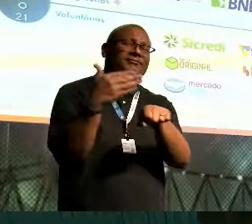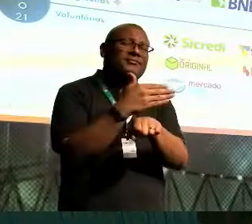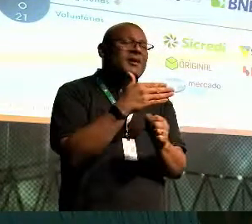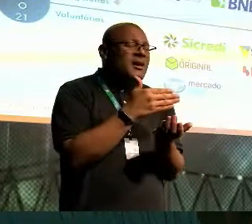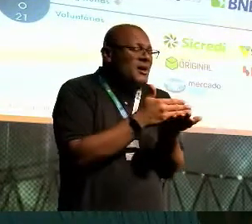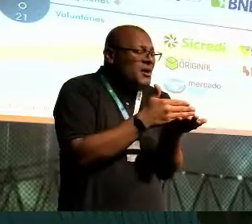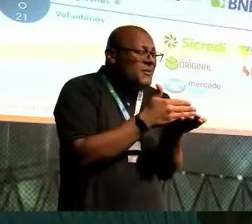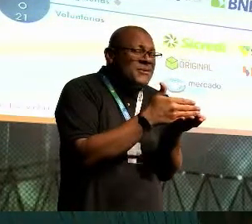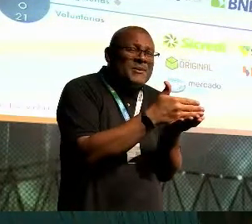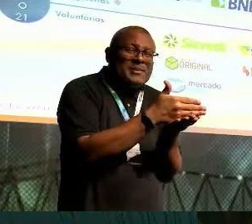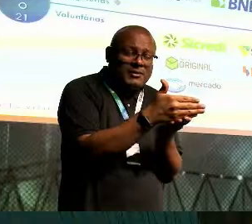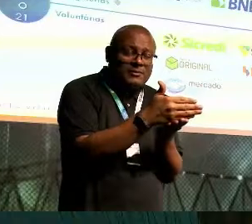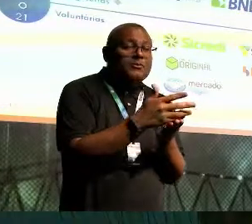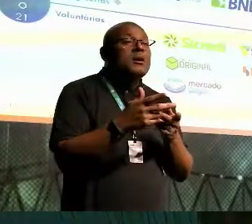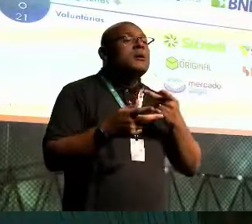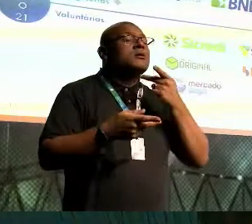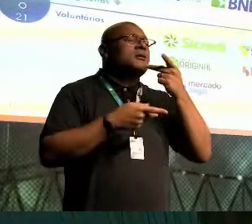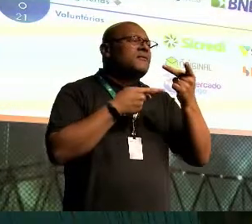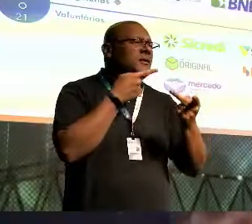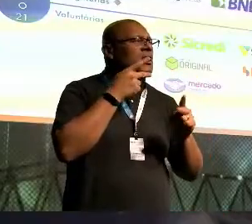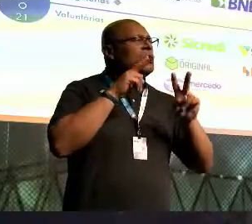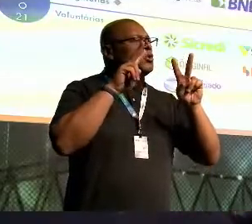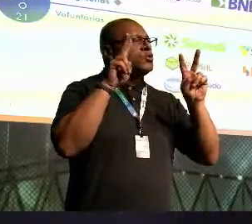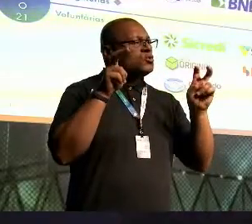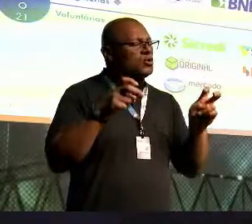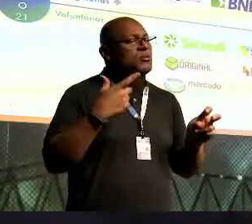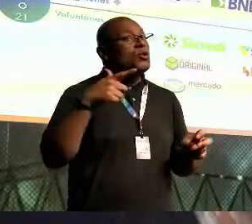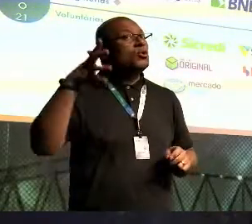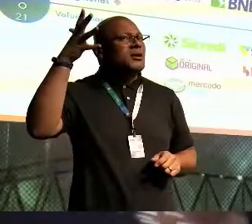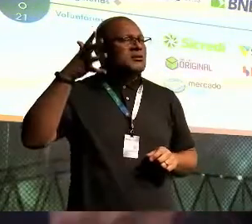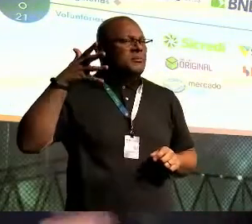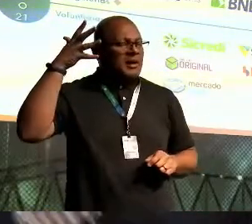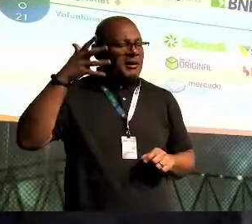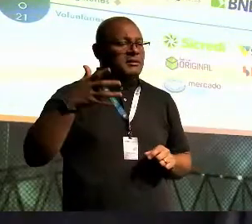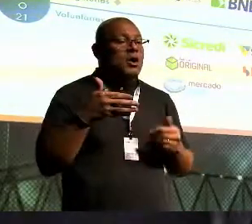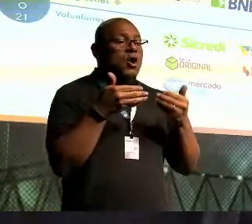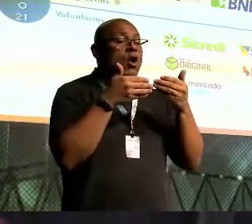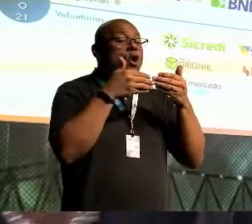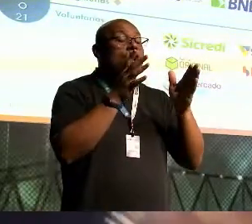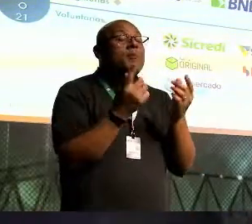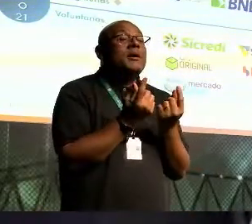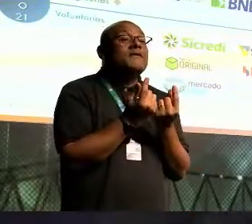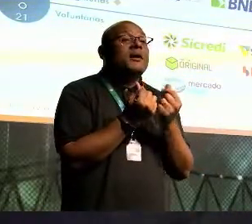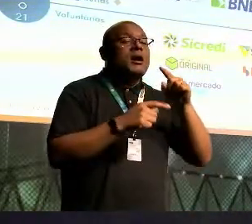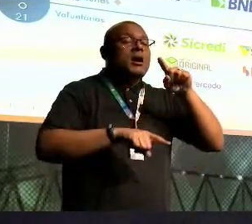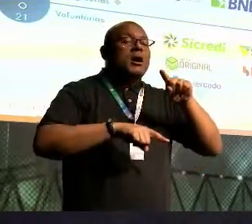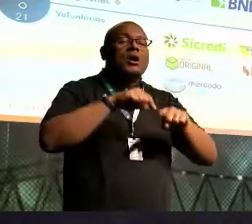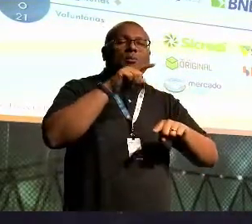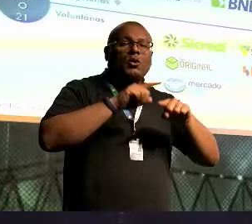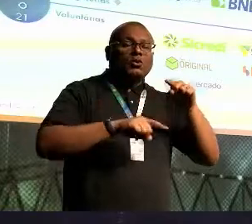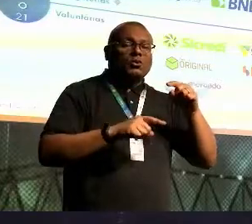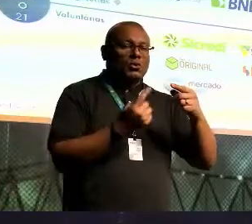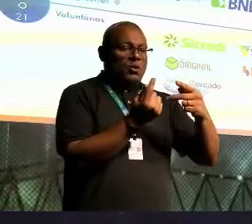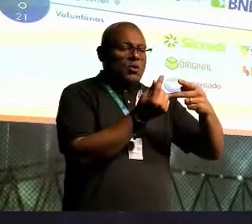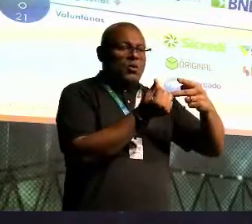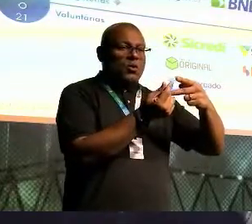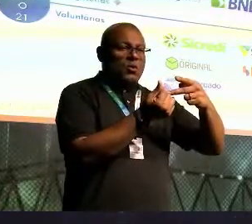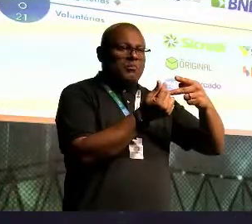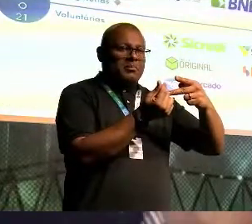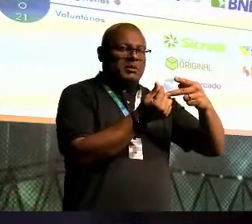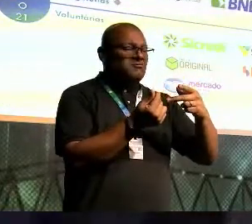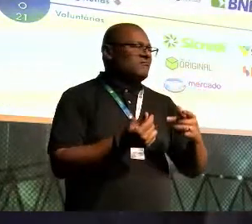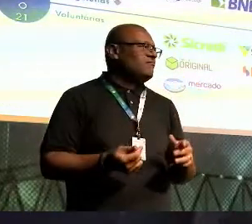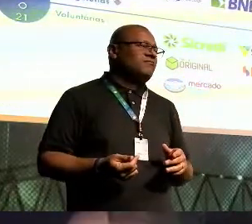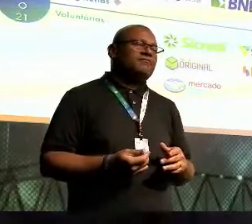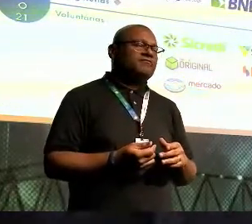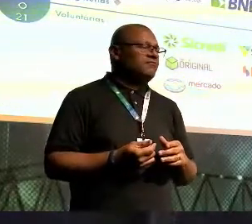no começo. Já foi falado aqui em outras palestras, o Open Finance não é um produto assim como foi o Pix. Então, não é que no dia 0